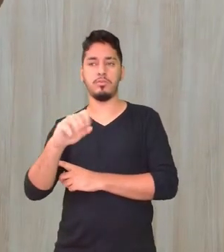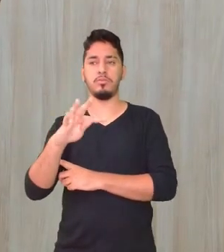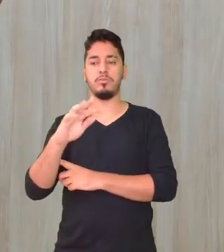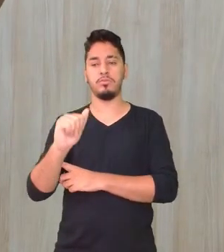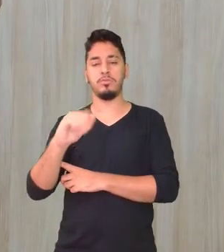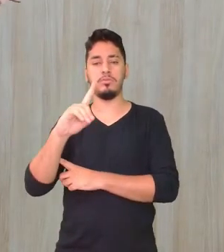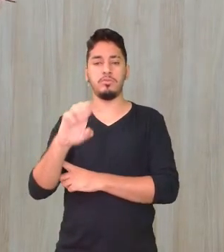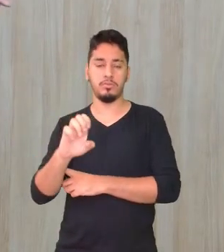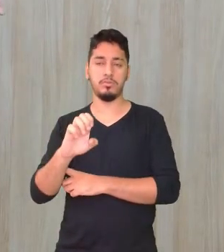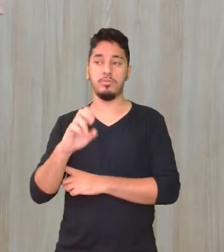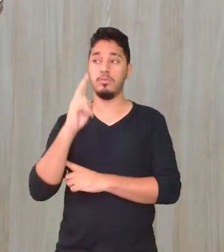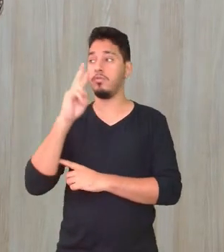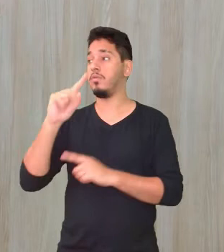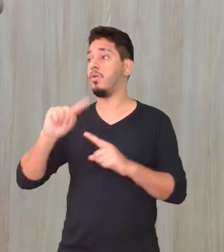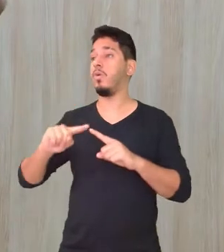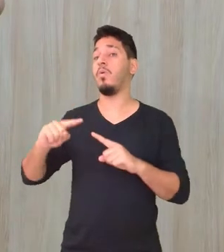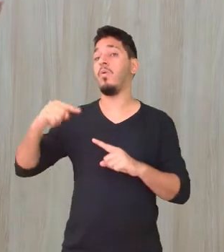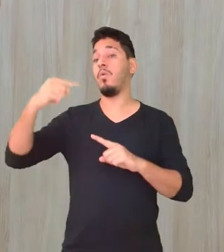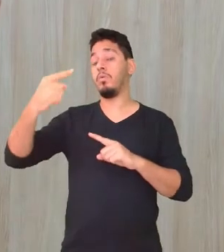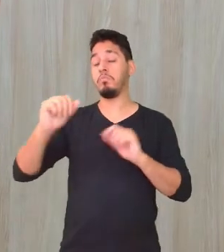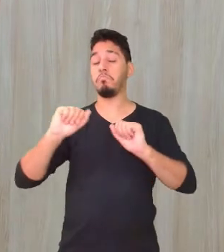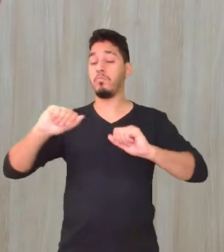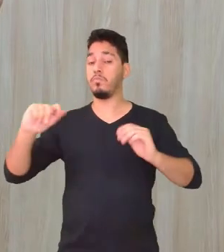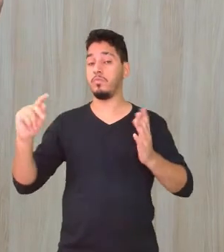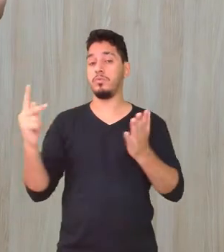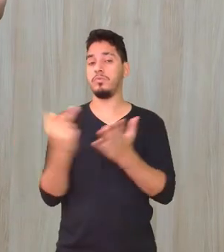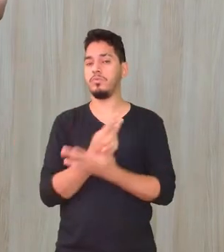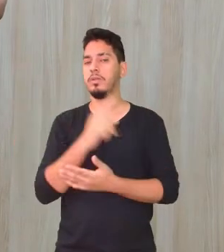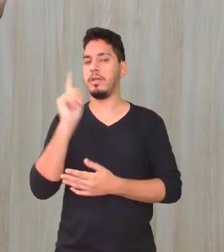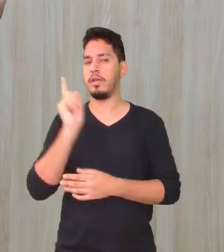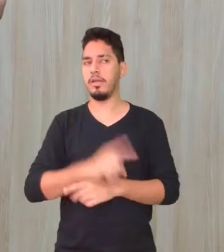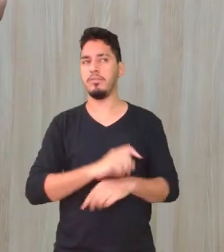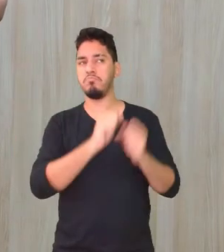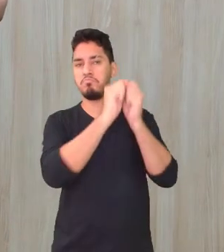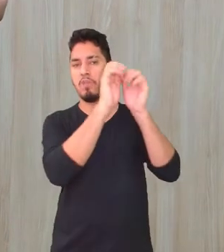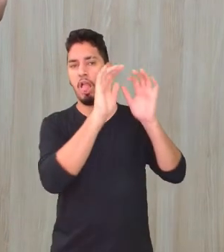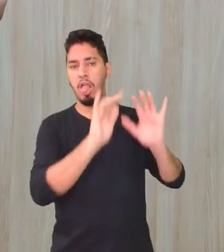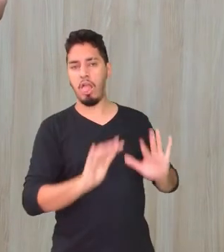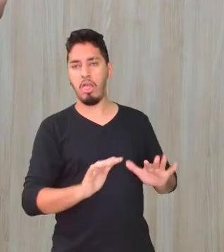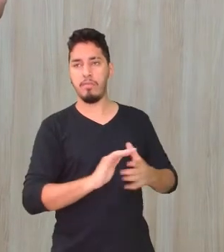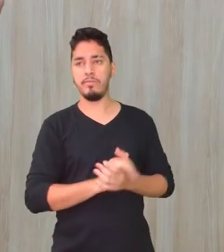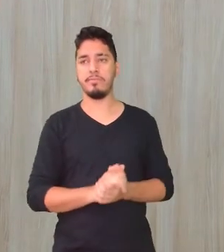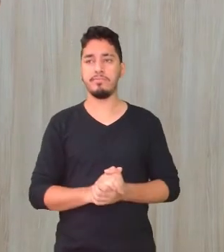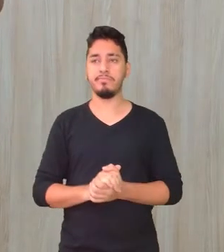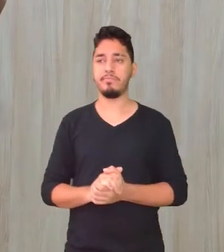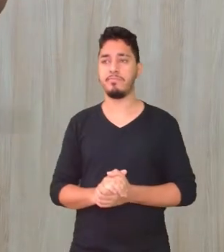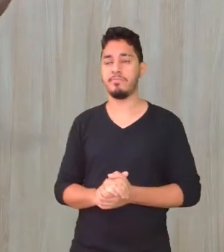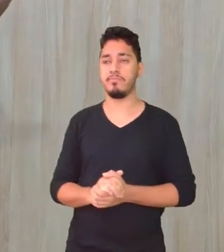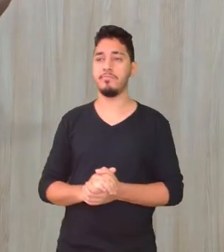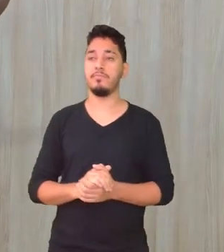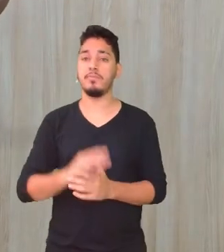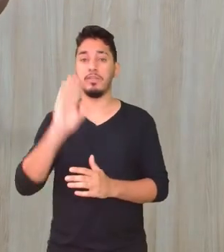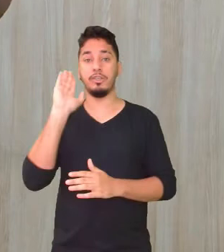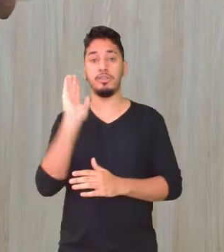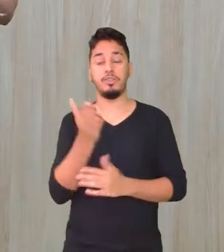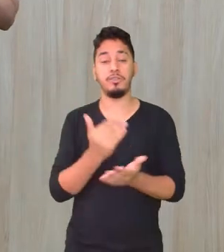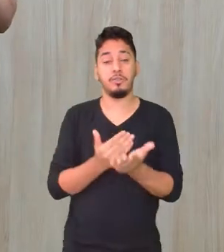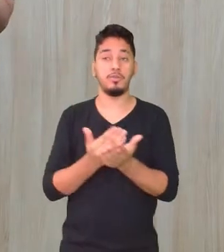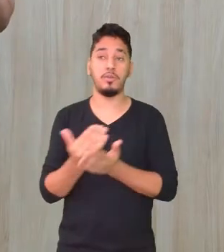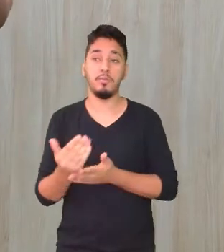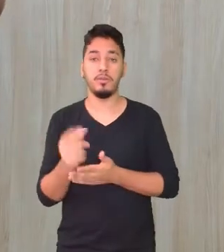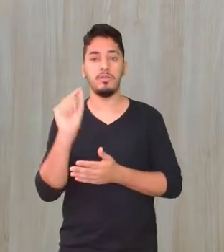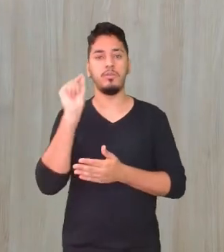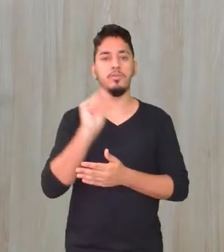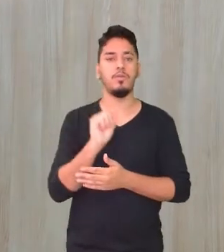ver outros fenômenos que podem levar a esses desastres naturais, tá certo? Então a gente já começa aqui